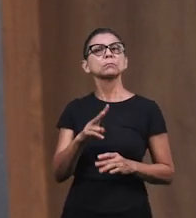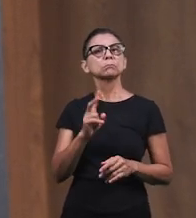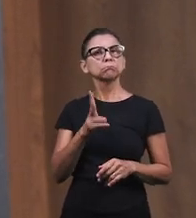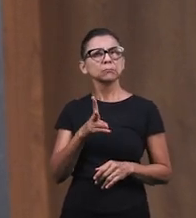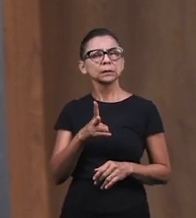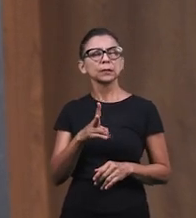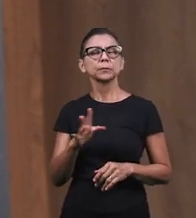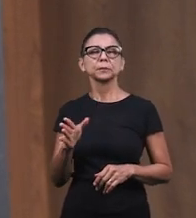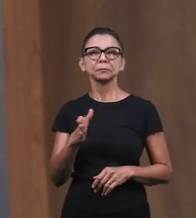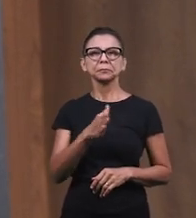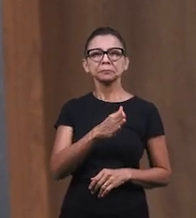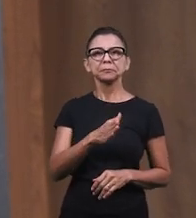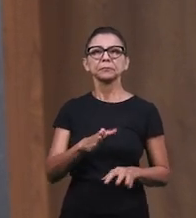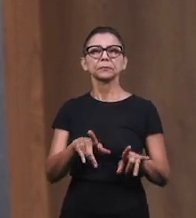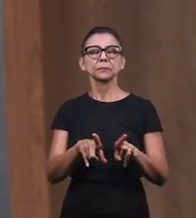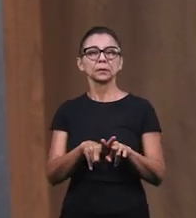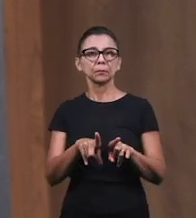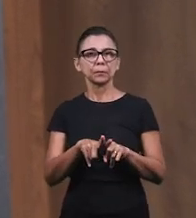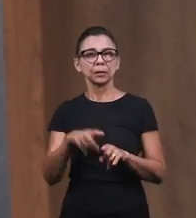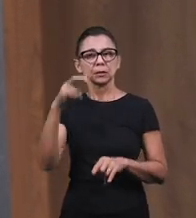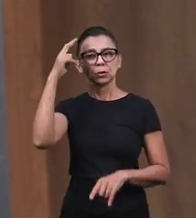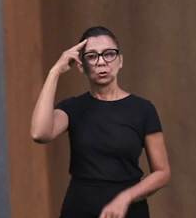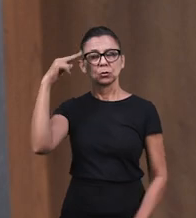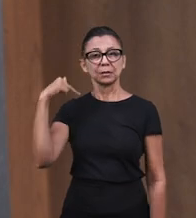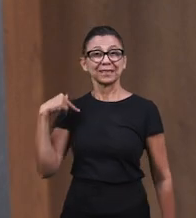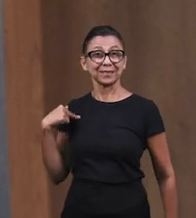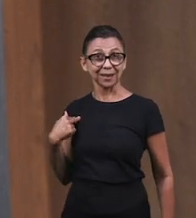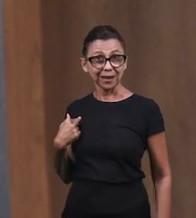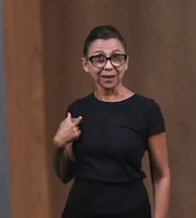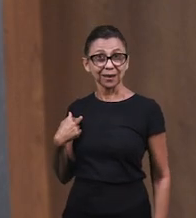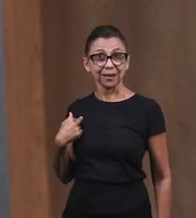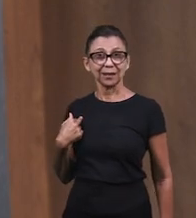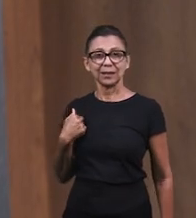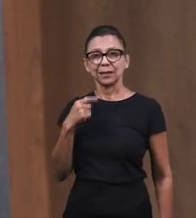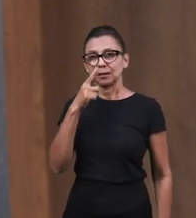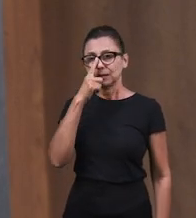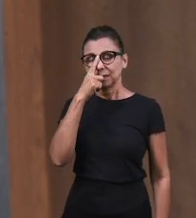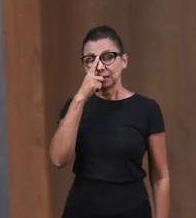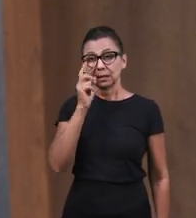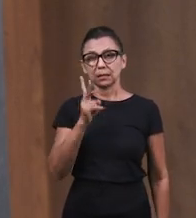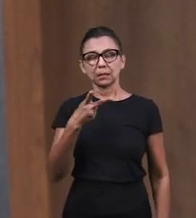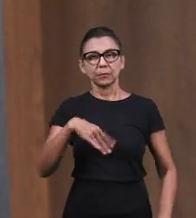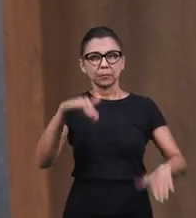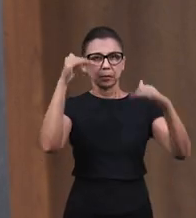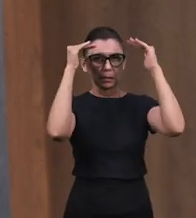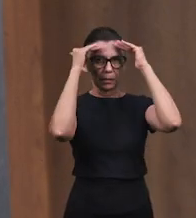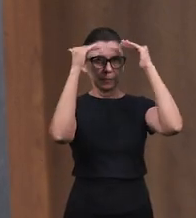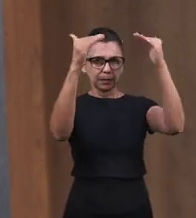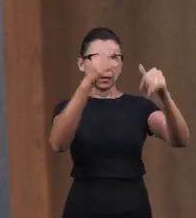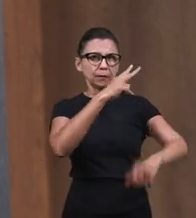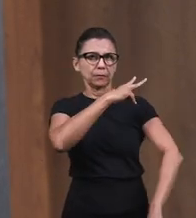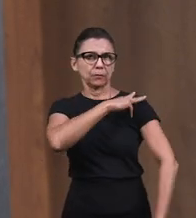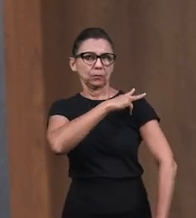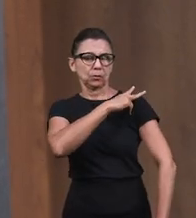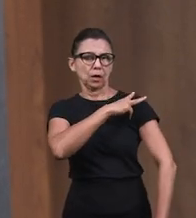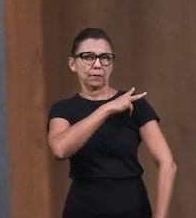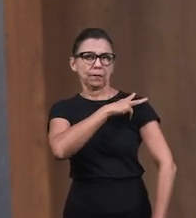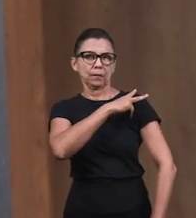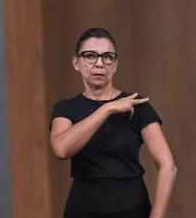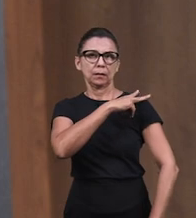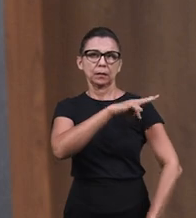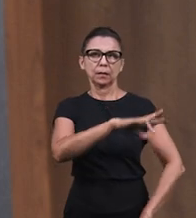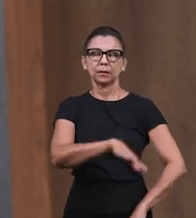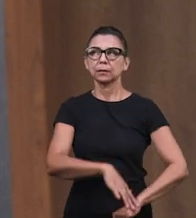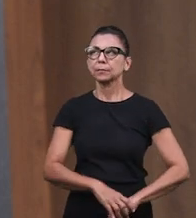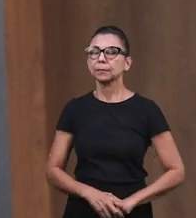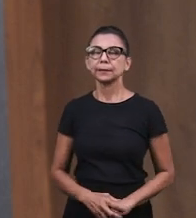José escolheu respeitar e honrar Potifar. Acontece que aquele